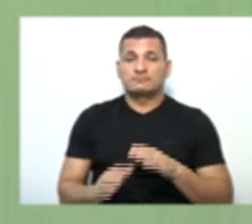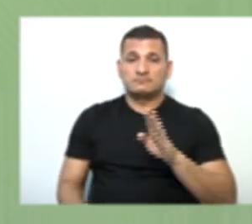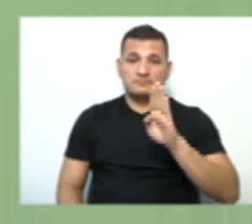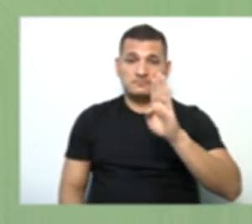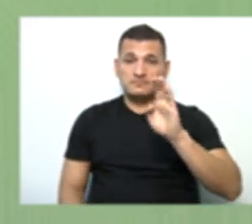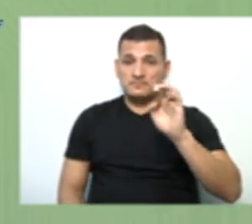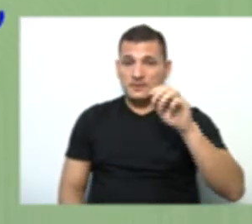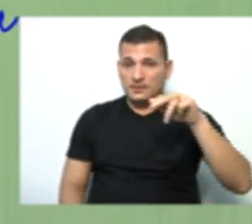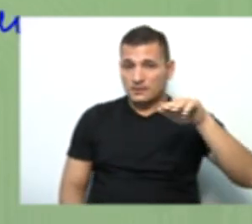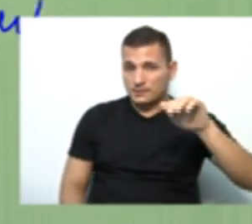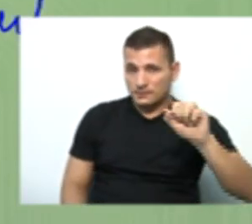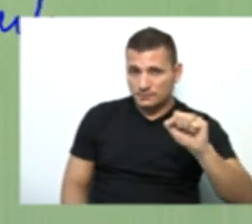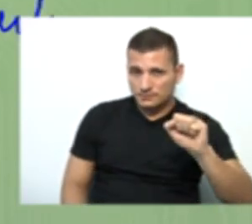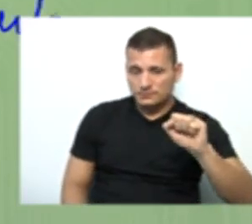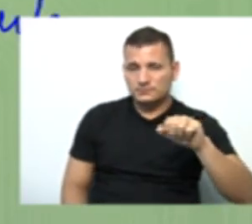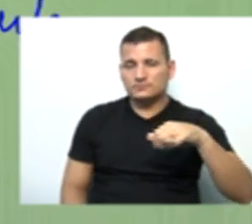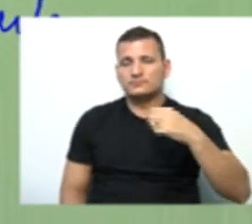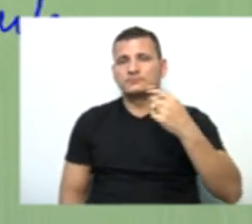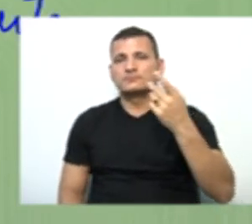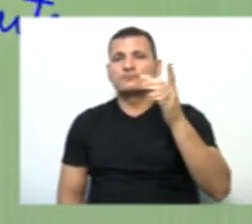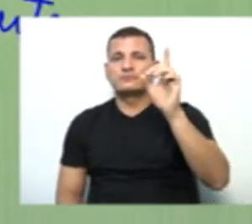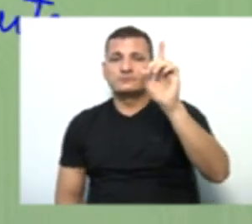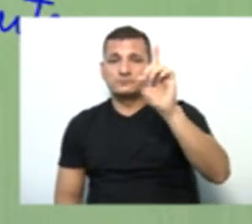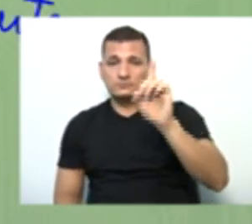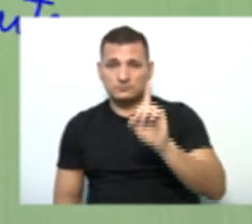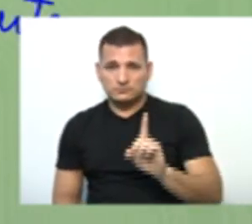direitos e o que mais?